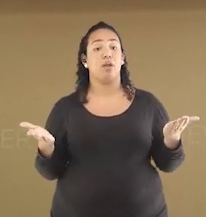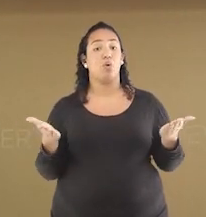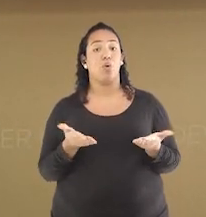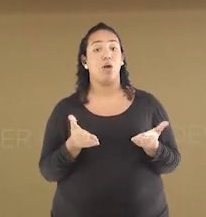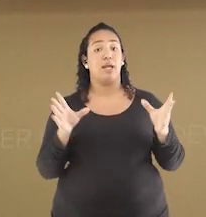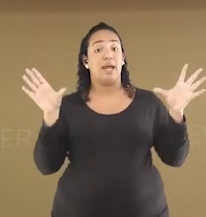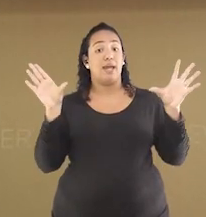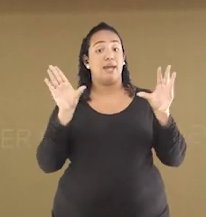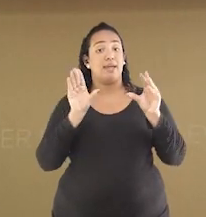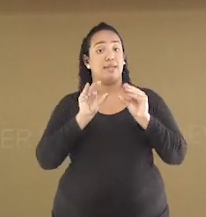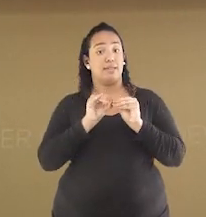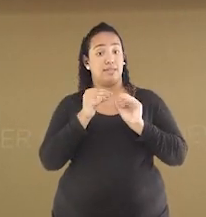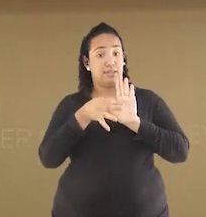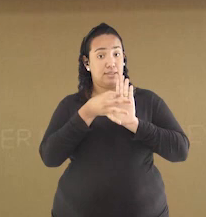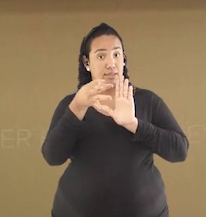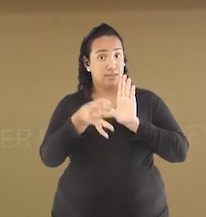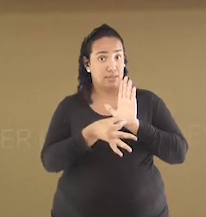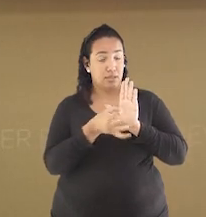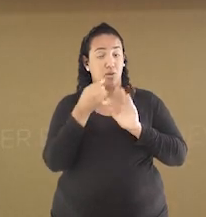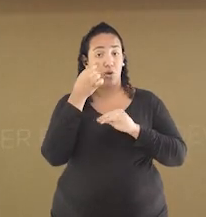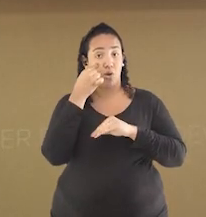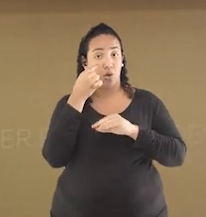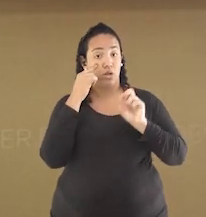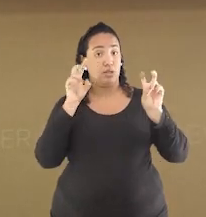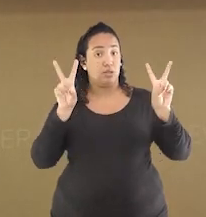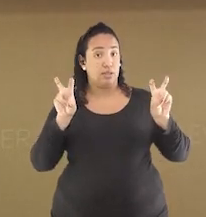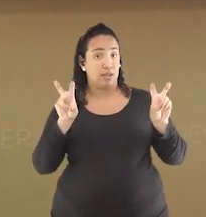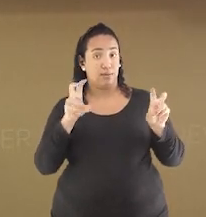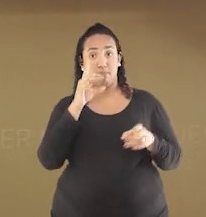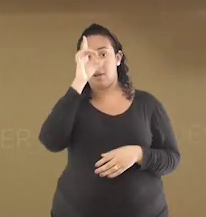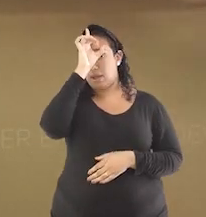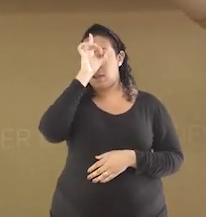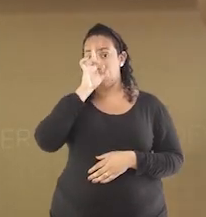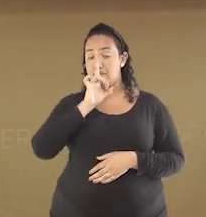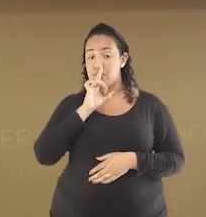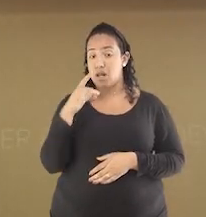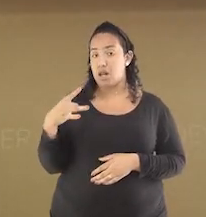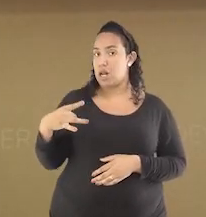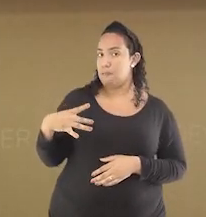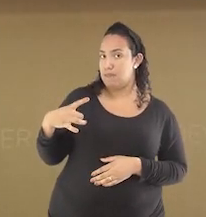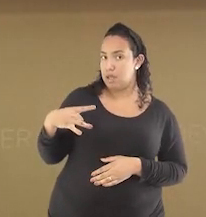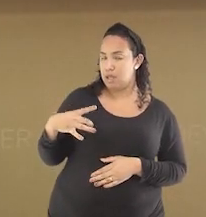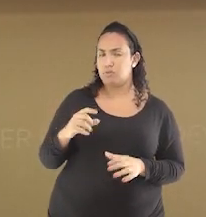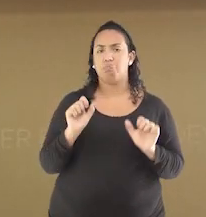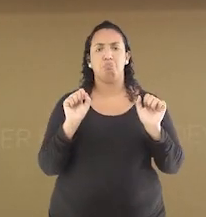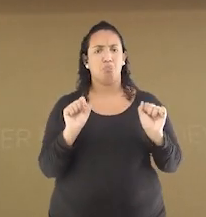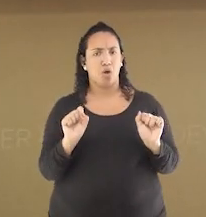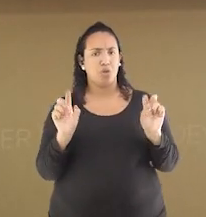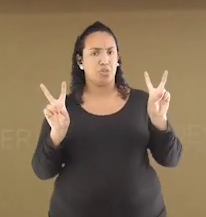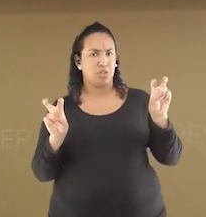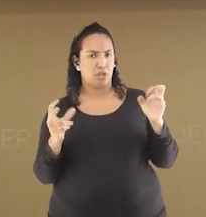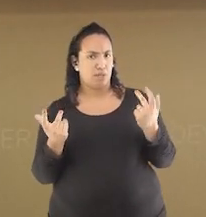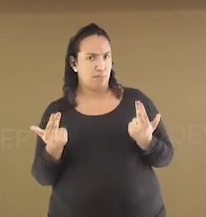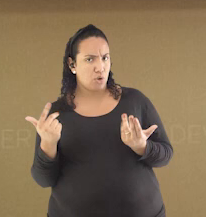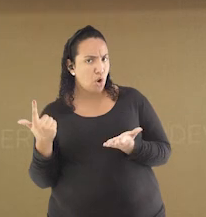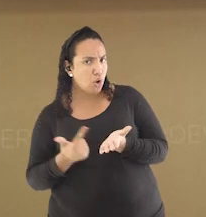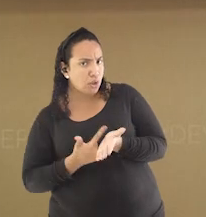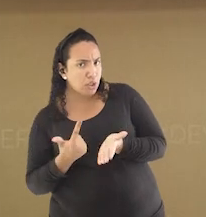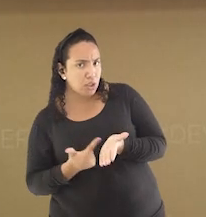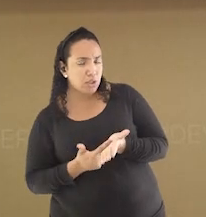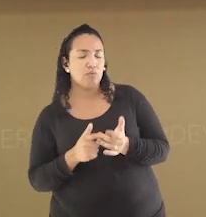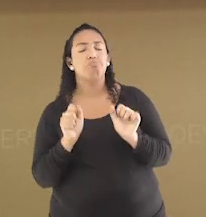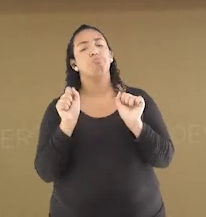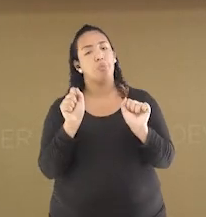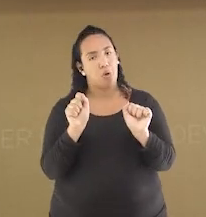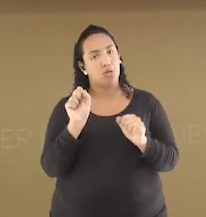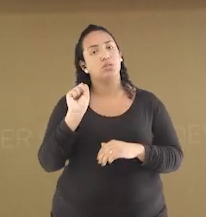na resenha, eu coloquei o título Amarela de Medo. Poderia ter colocado o mesmo título do